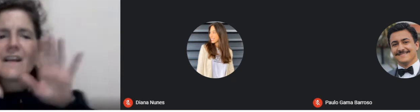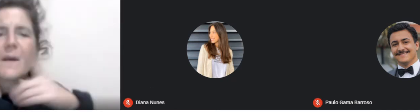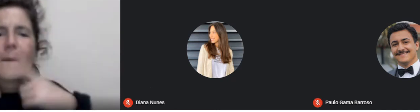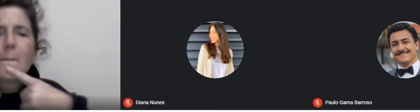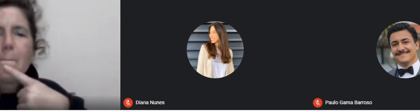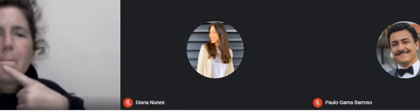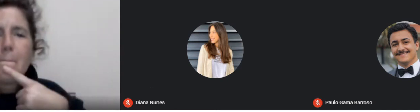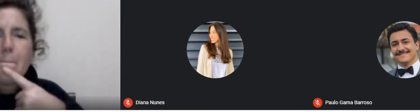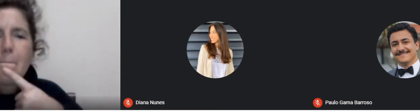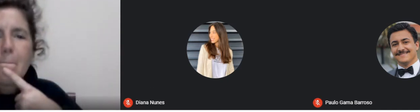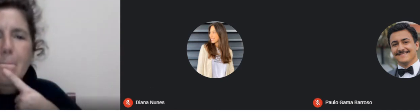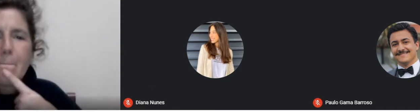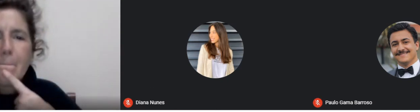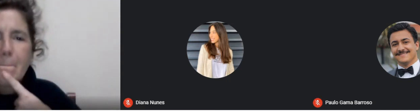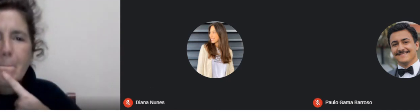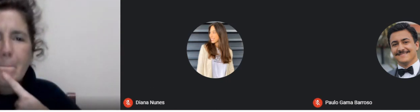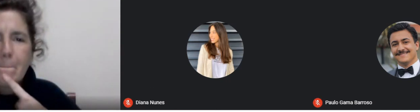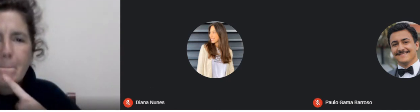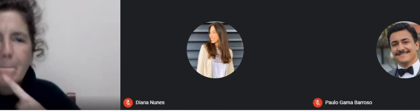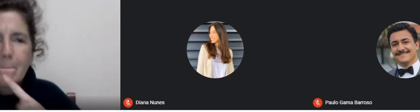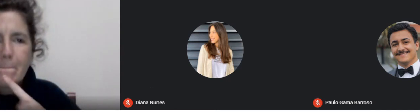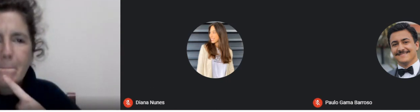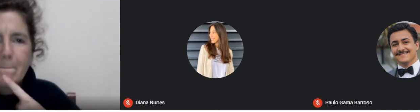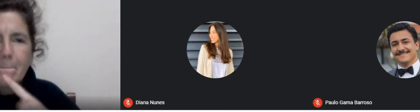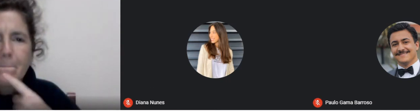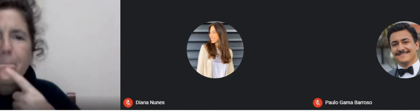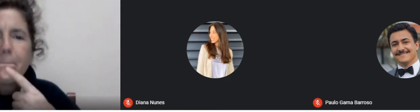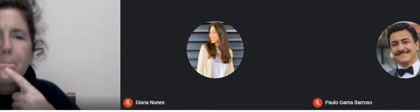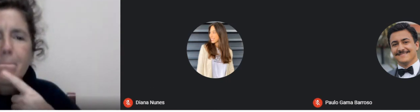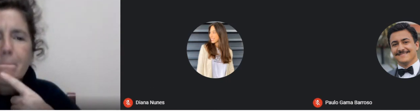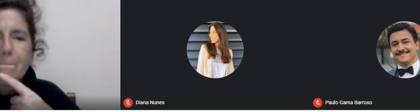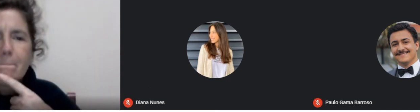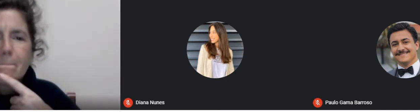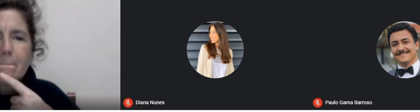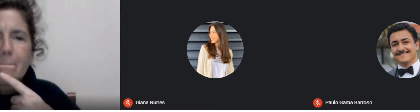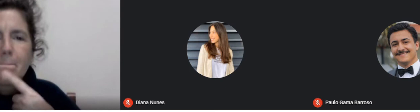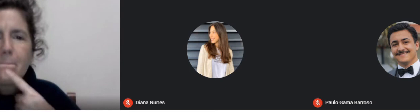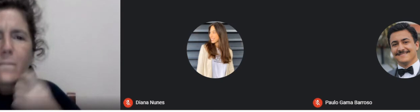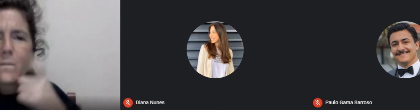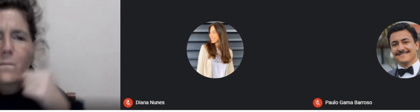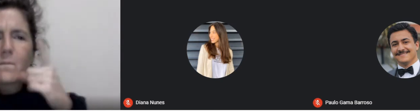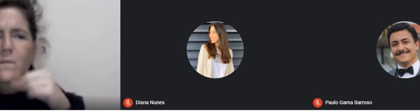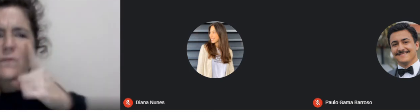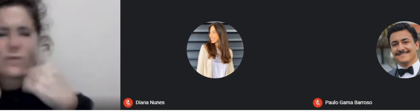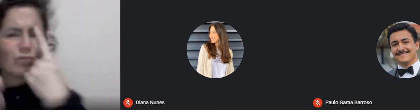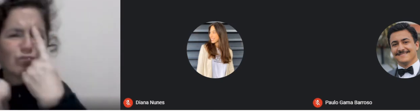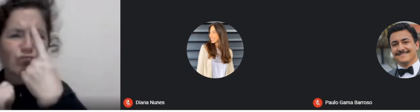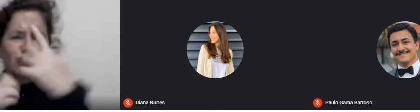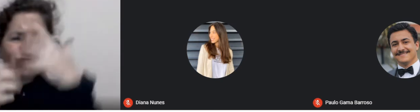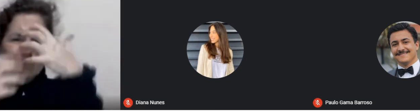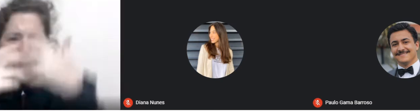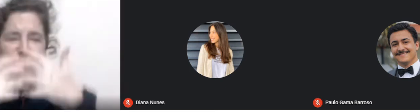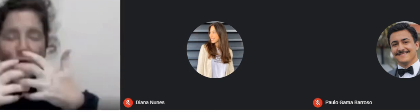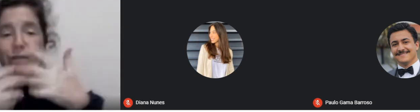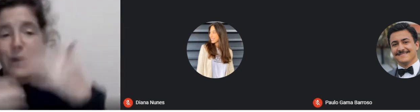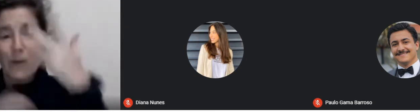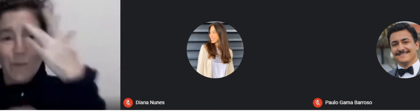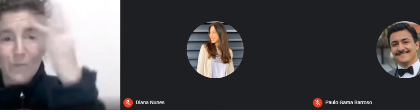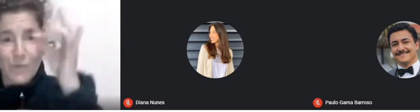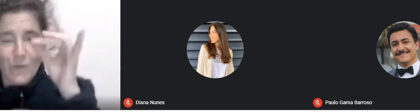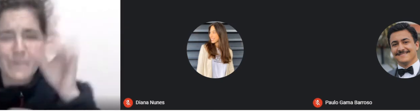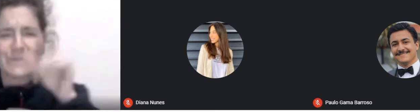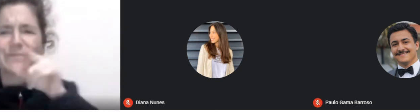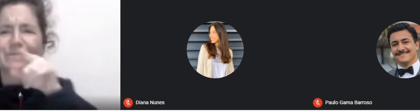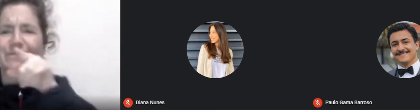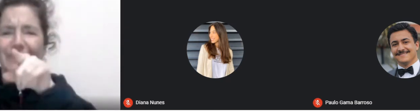Está no chat o inquérito para responderem, está bem? Entretanto, a Sofia tem uma pergunta. Sim, É sim, à só uma